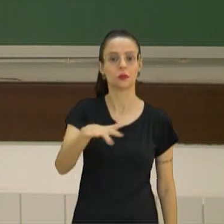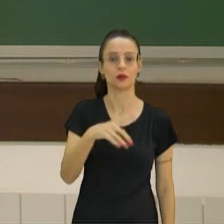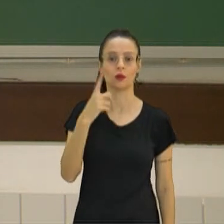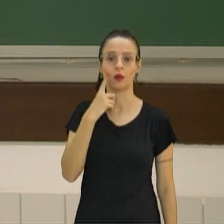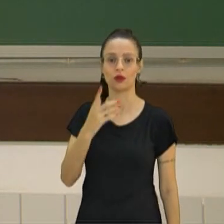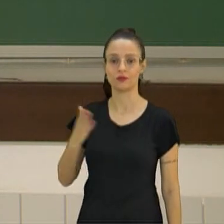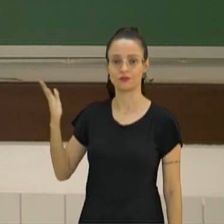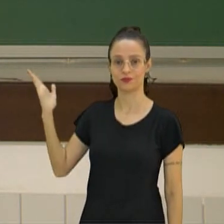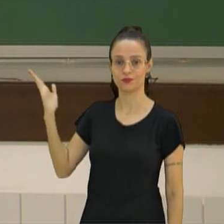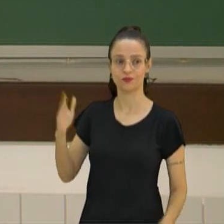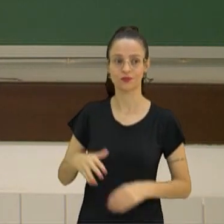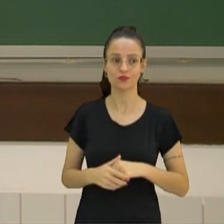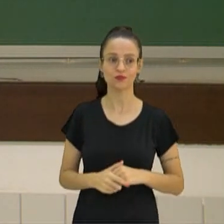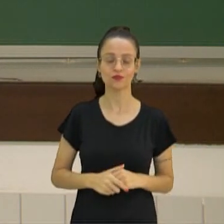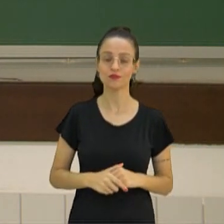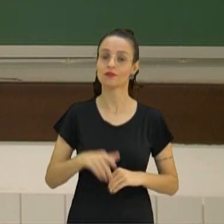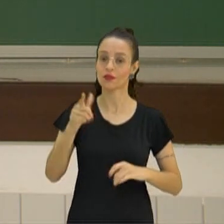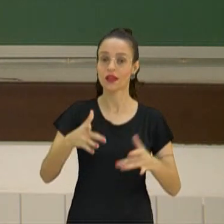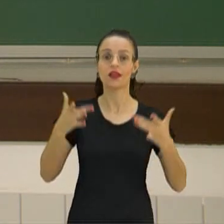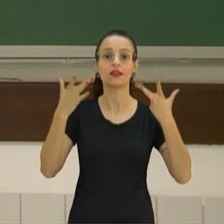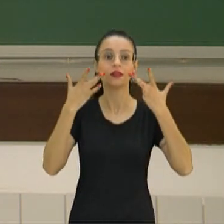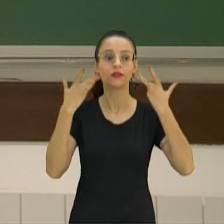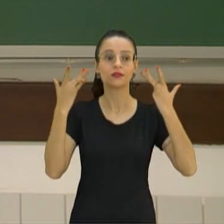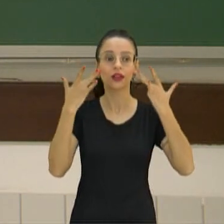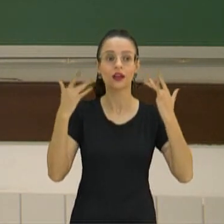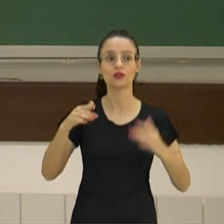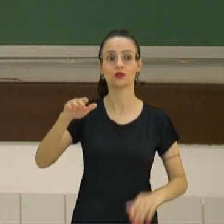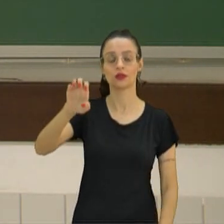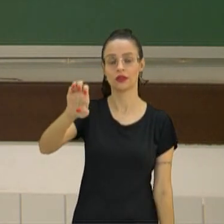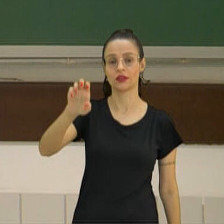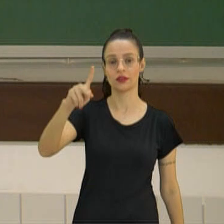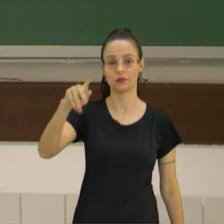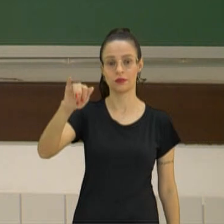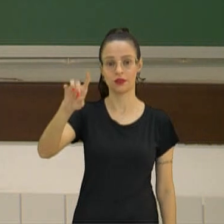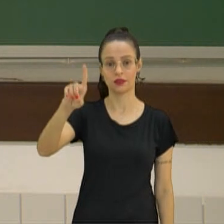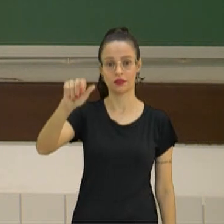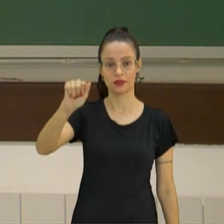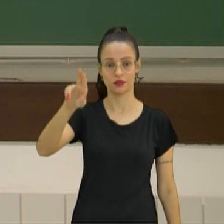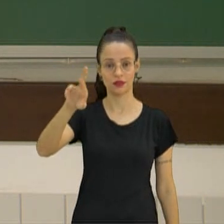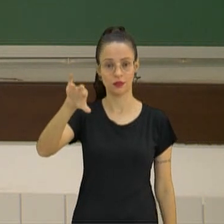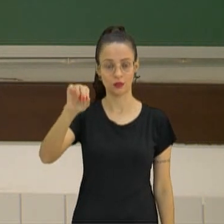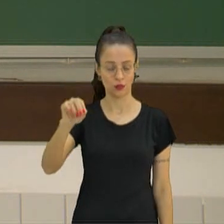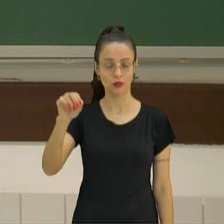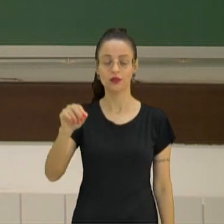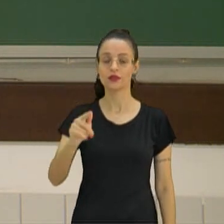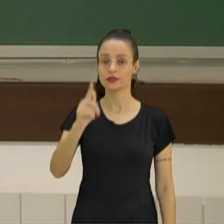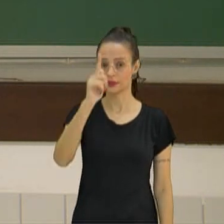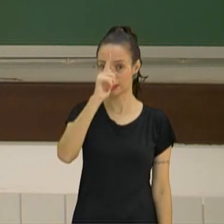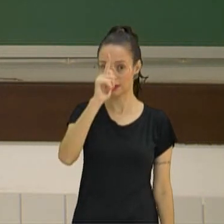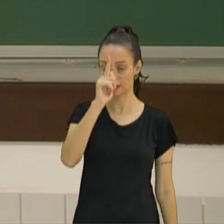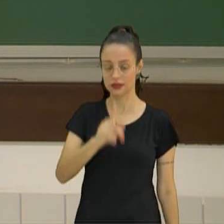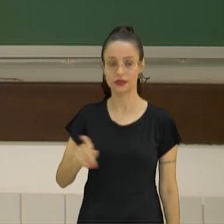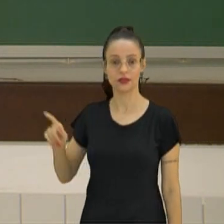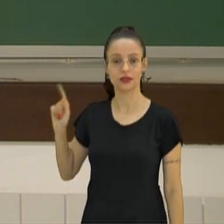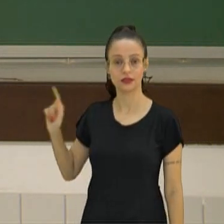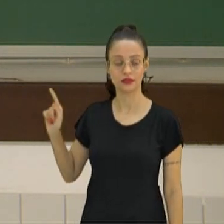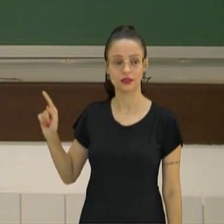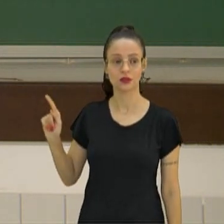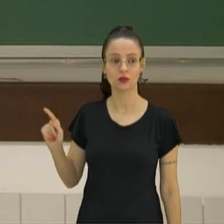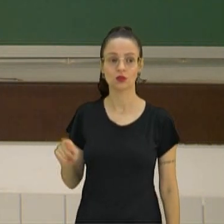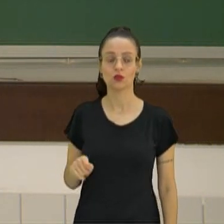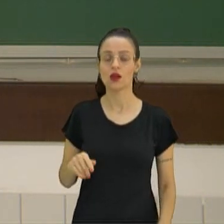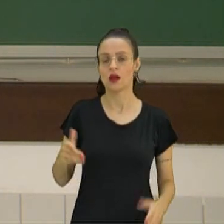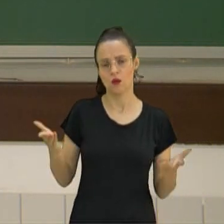só. Esse é o Teatro Epidauro, lá na Grécia, né? O que se tem dele